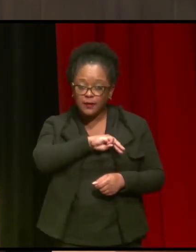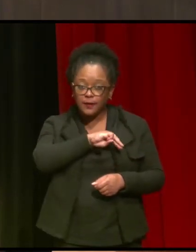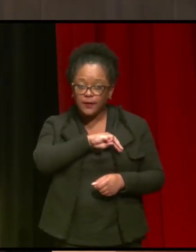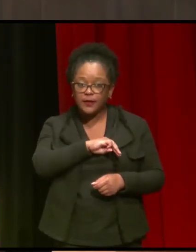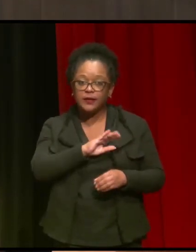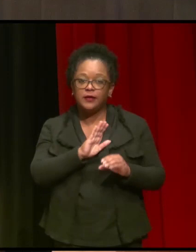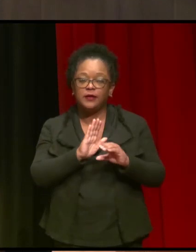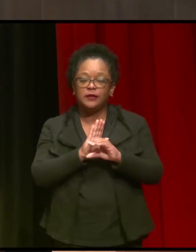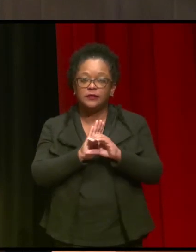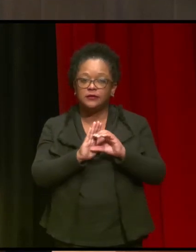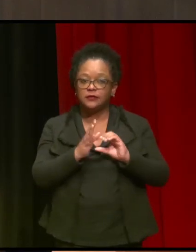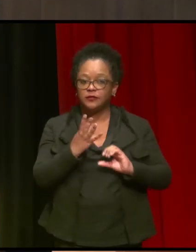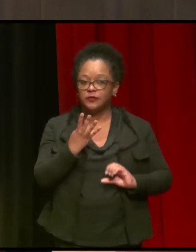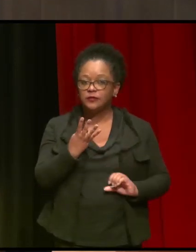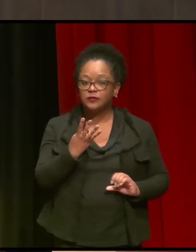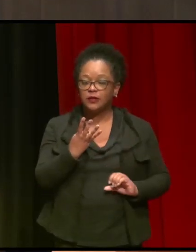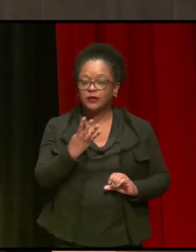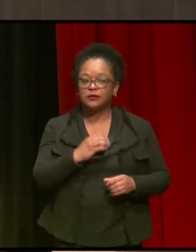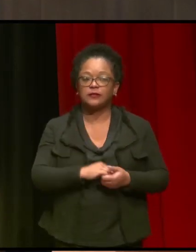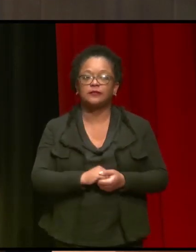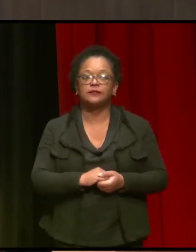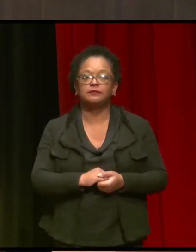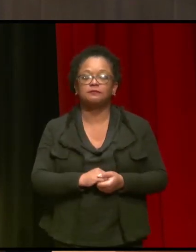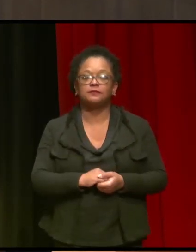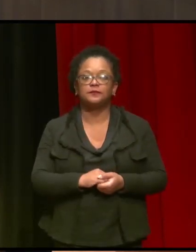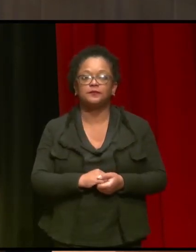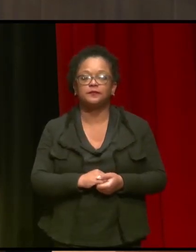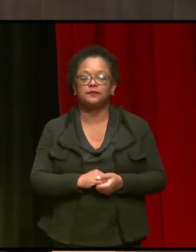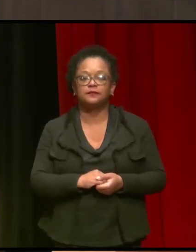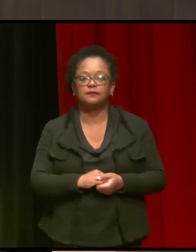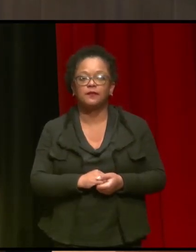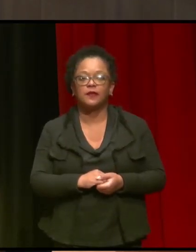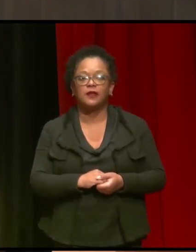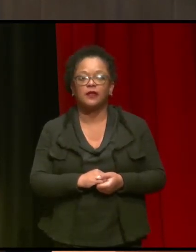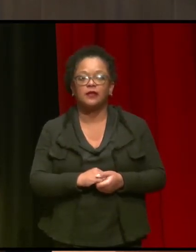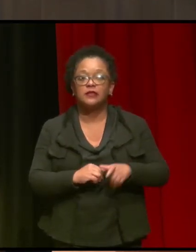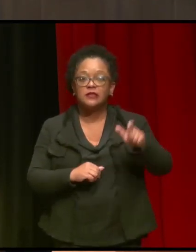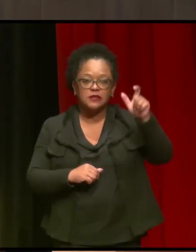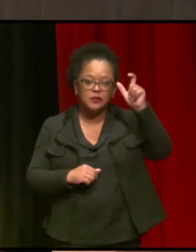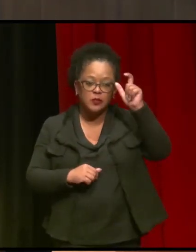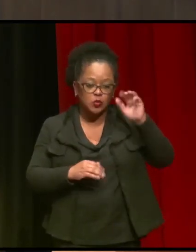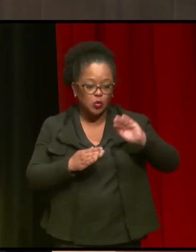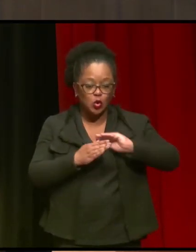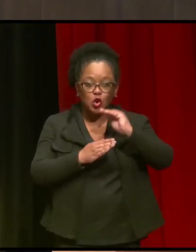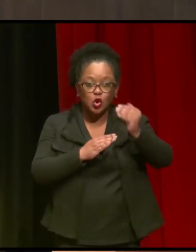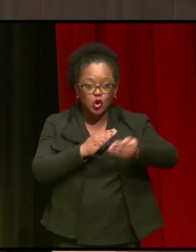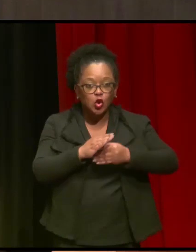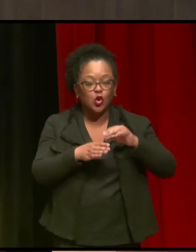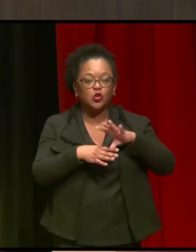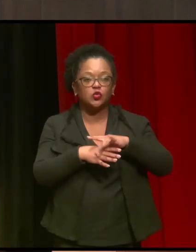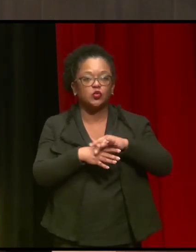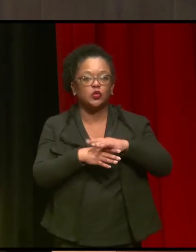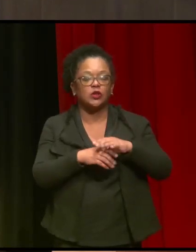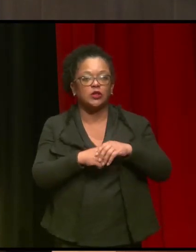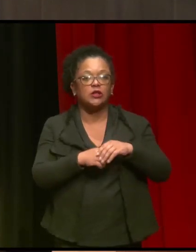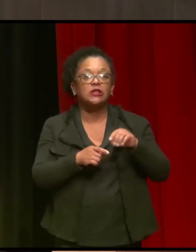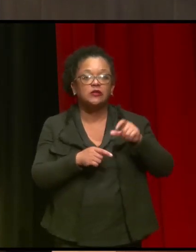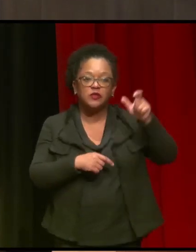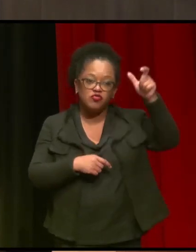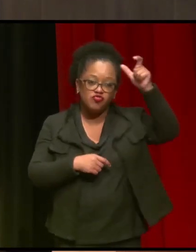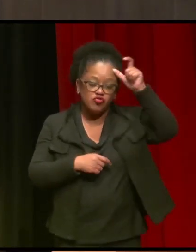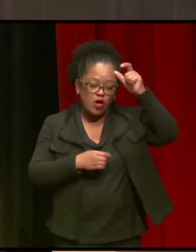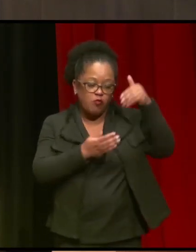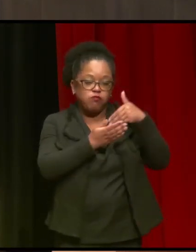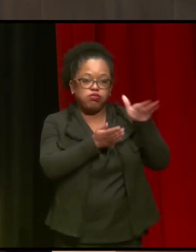23 a 24 e outros textos de Mateus, que é muito interessante, nem todas as pessoas que Jesus curou, ele expulsou o demônio